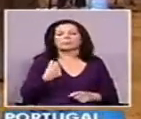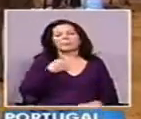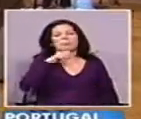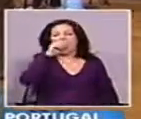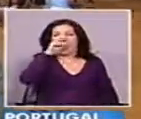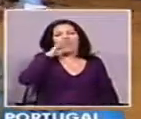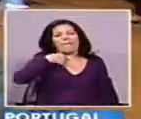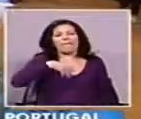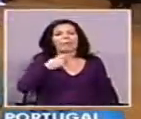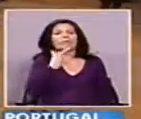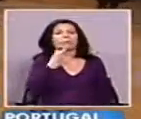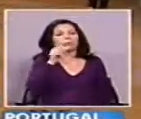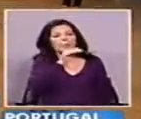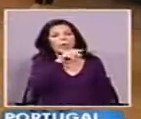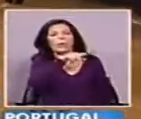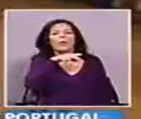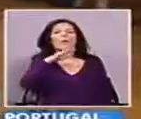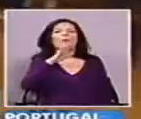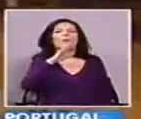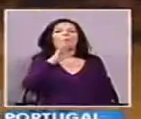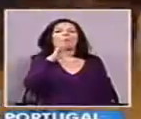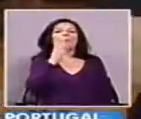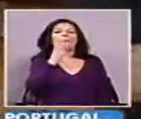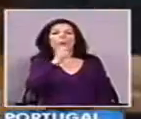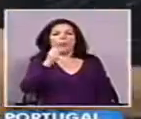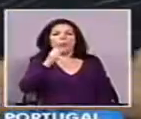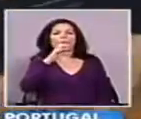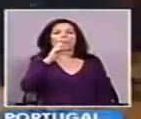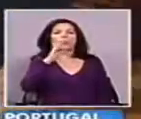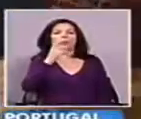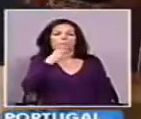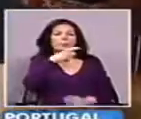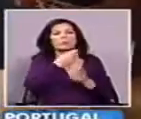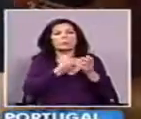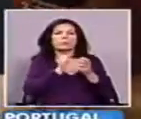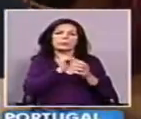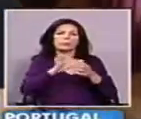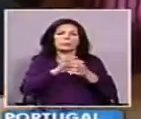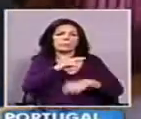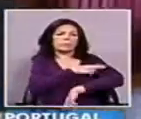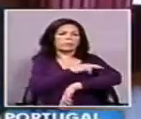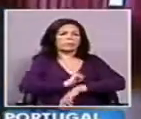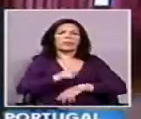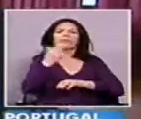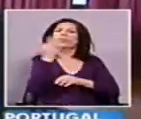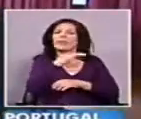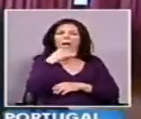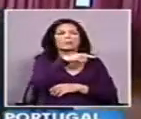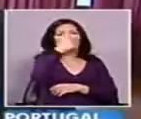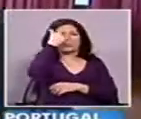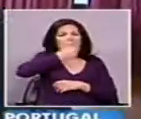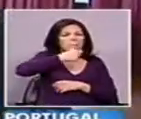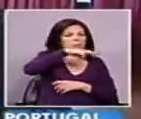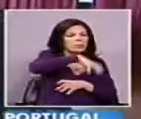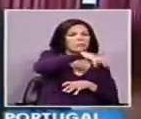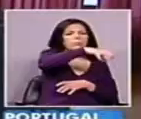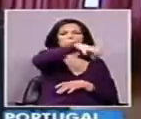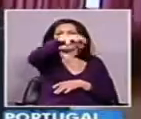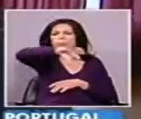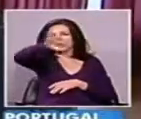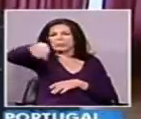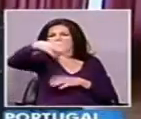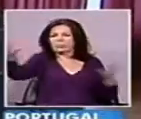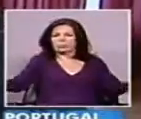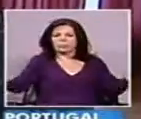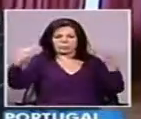tentar saber agora, perguntando a Hugo Cruz, ele que é diretor de conteúdos deste festival, qual é a importância de inserir as comunidades num festival que